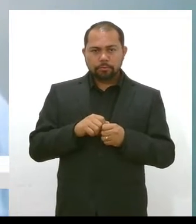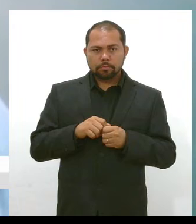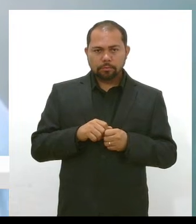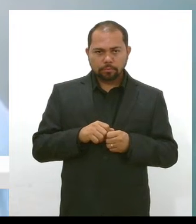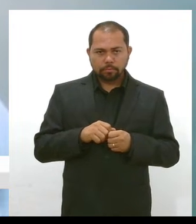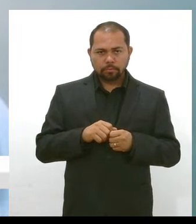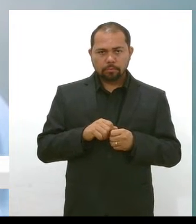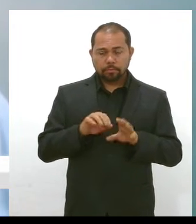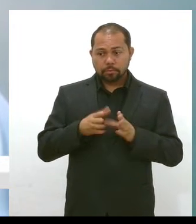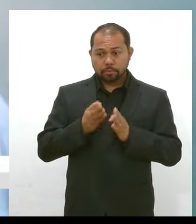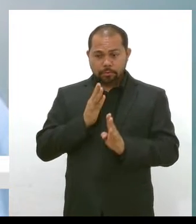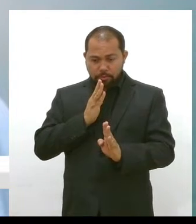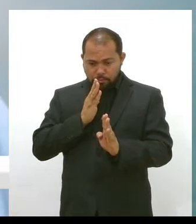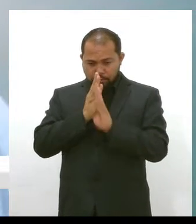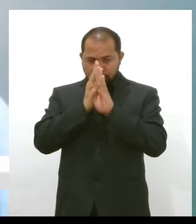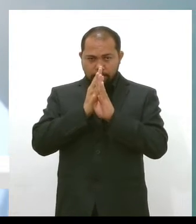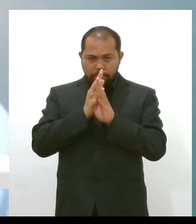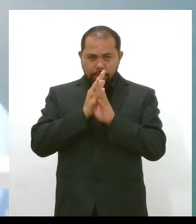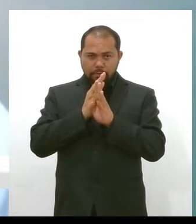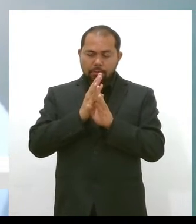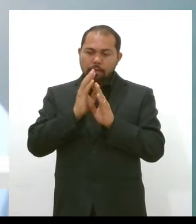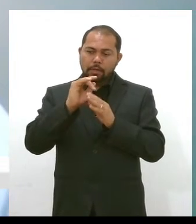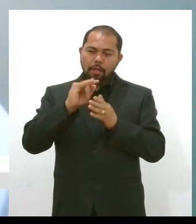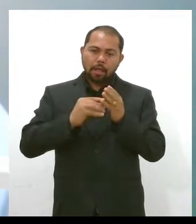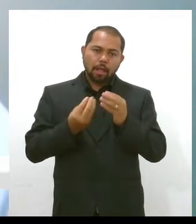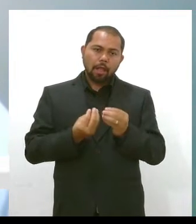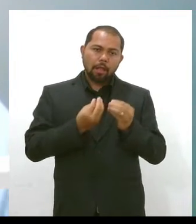para tratamento nas unidades